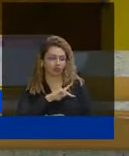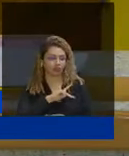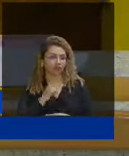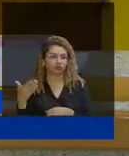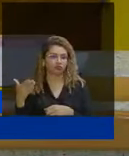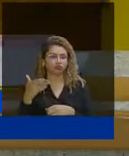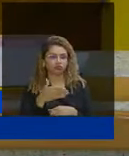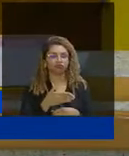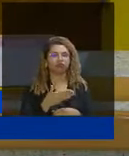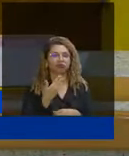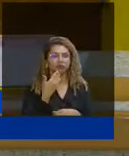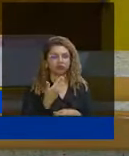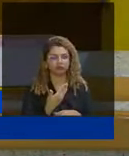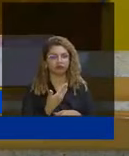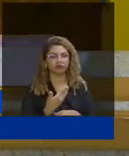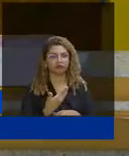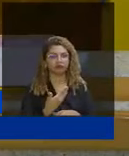Eleitoral.